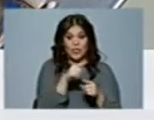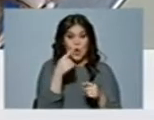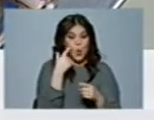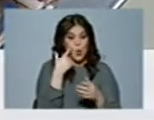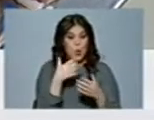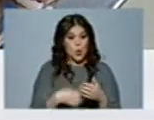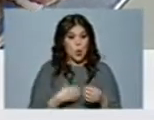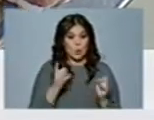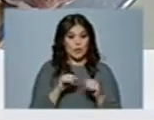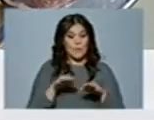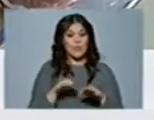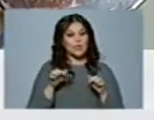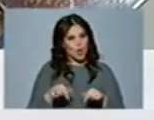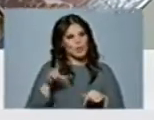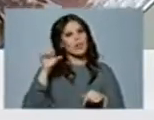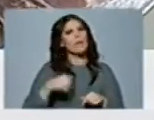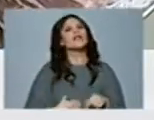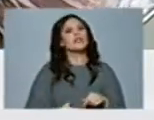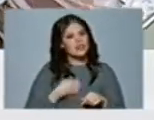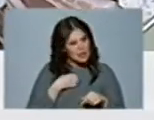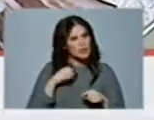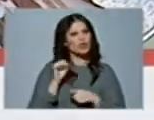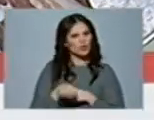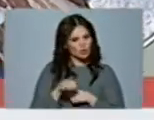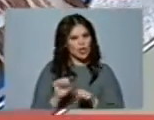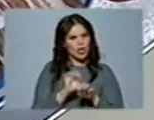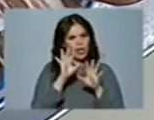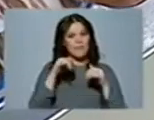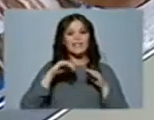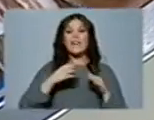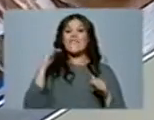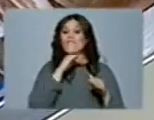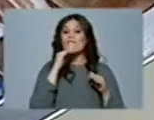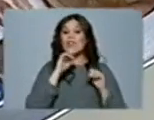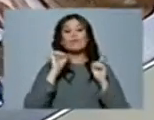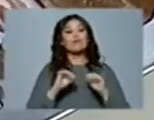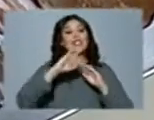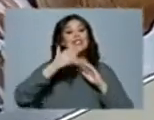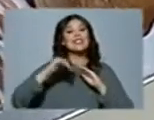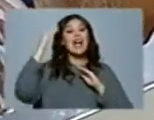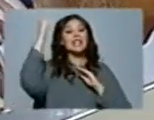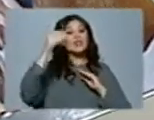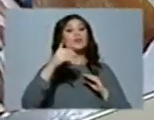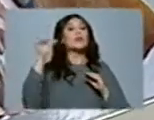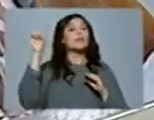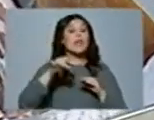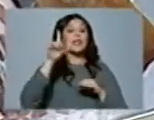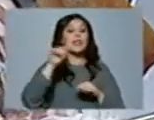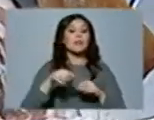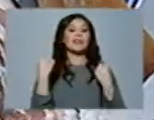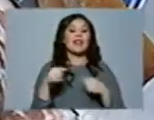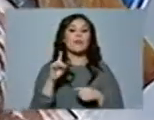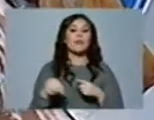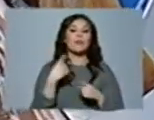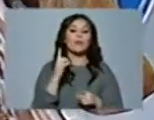notamos. Também notamos. Talvez não, se calhar. Mas olha que o frio transmontano é mais duro um bocadinho. E será por aí também, depois